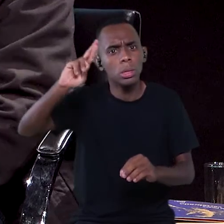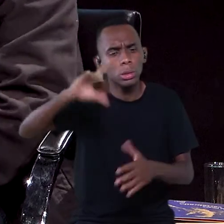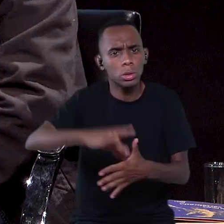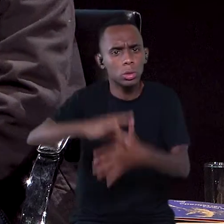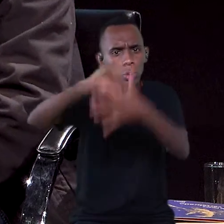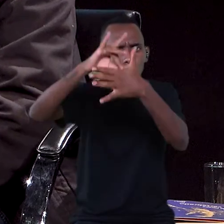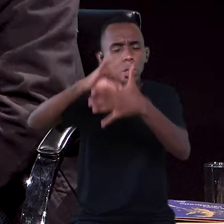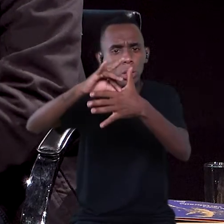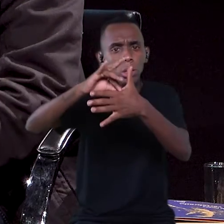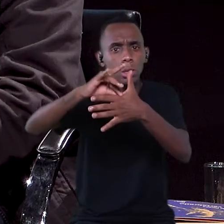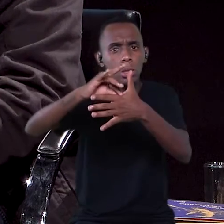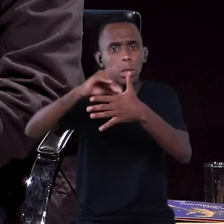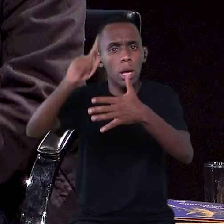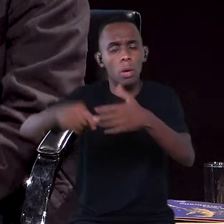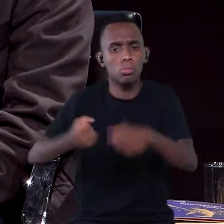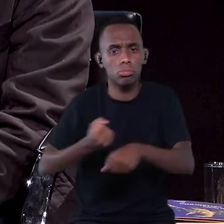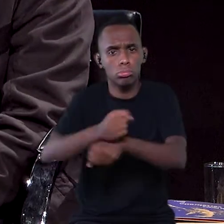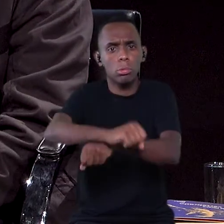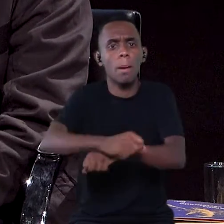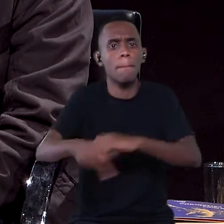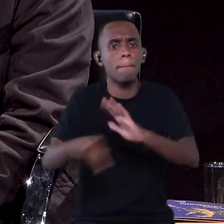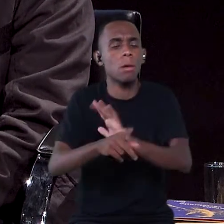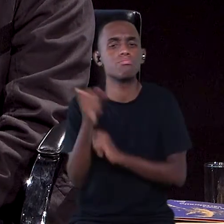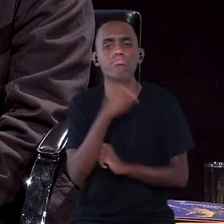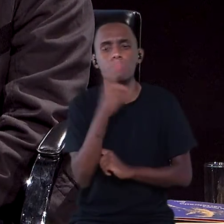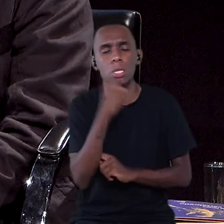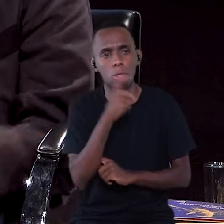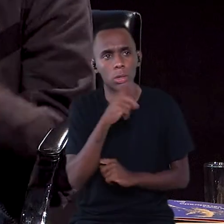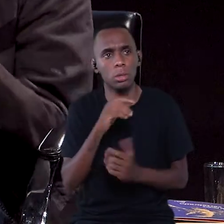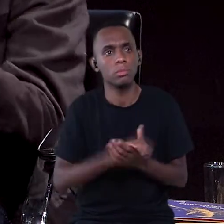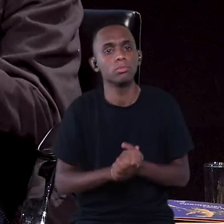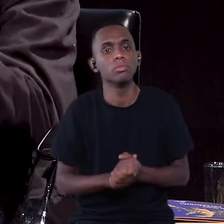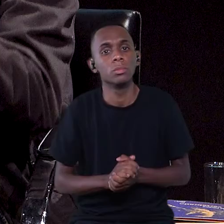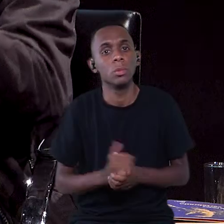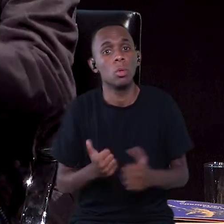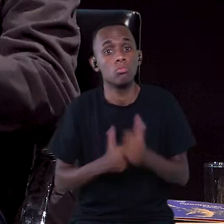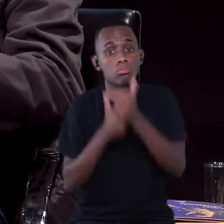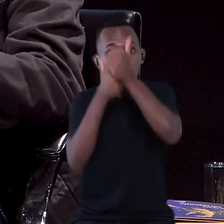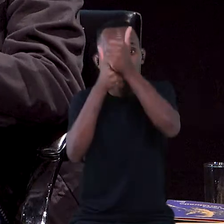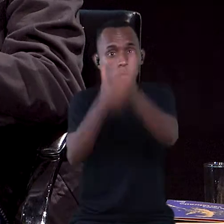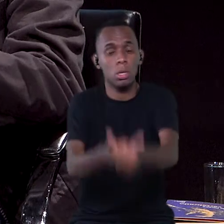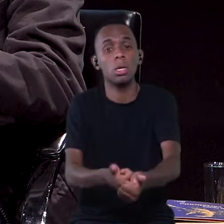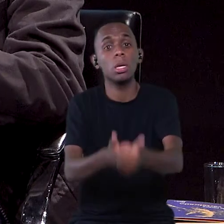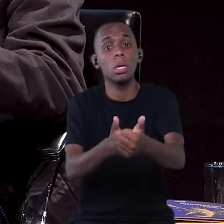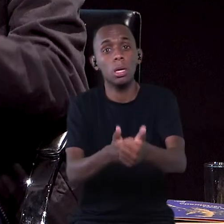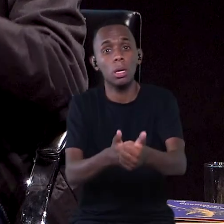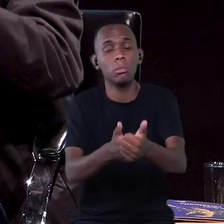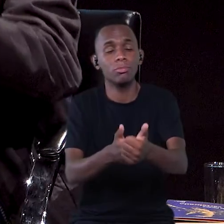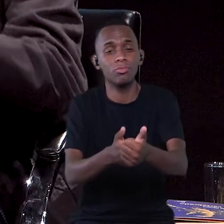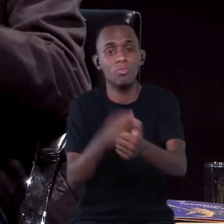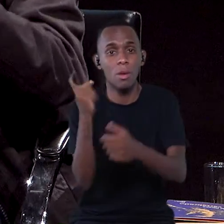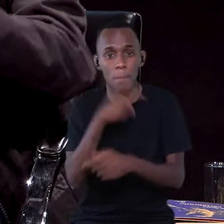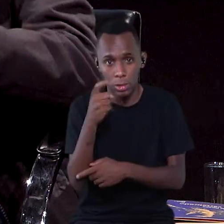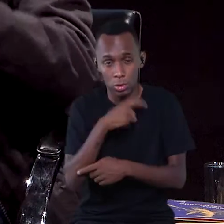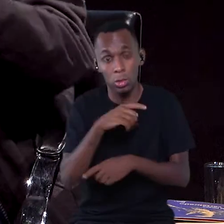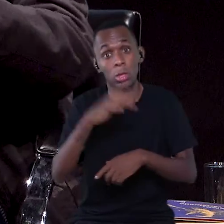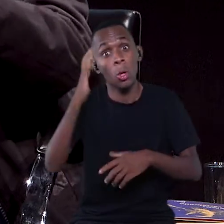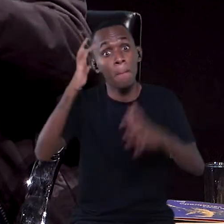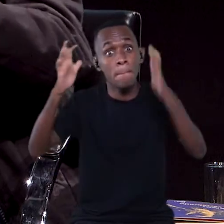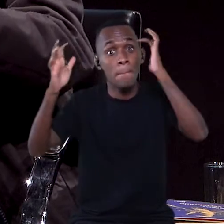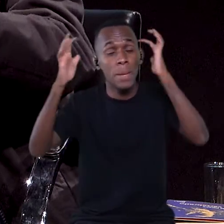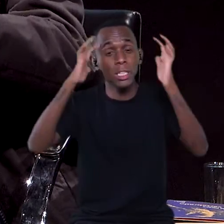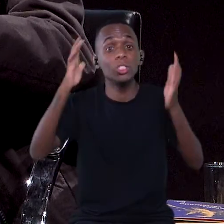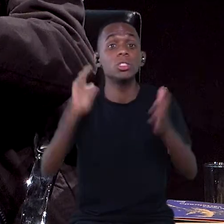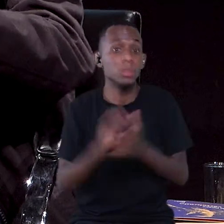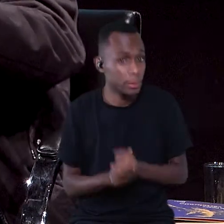um escravizado mentiroso, né? Um guia falseador. Então, vocês imaginam o